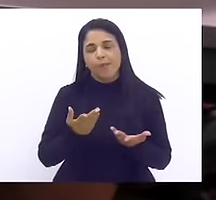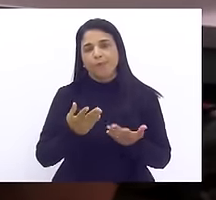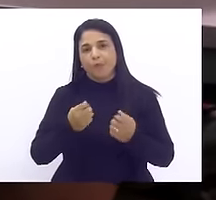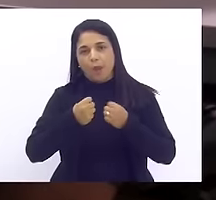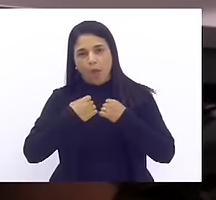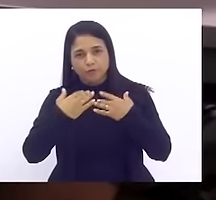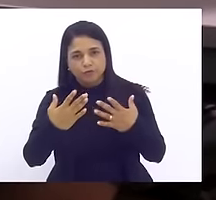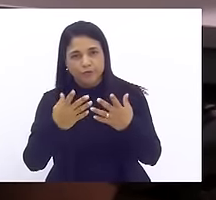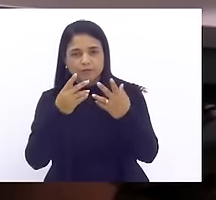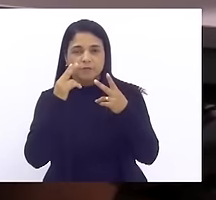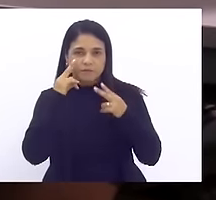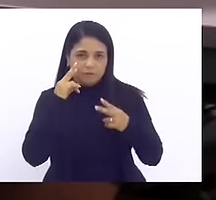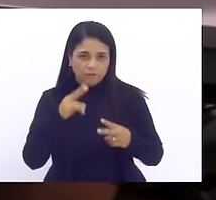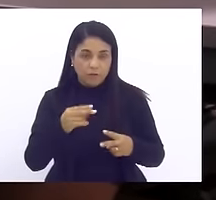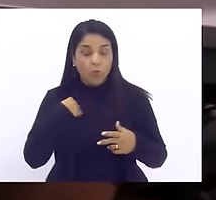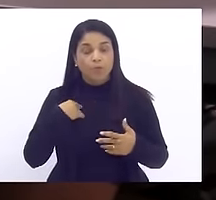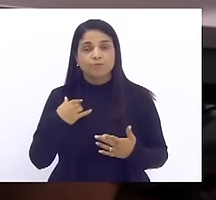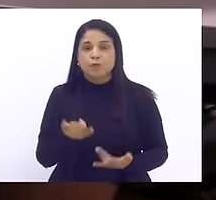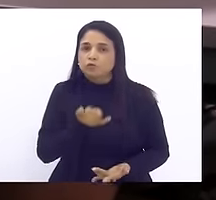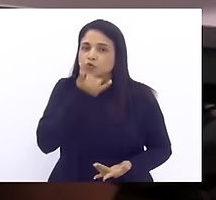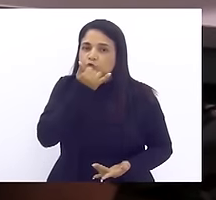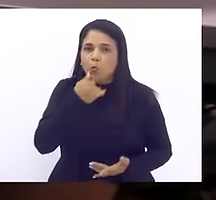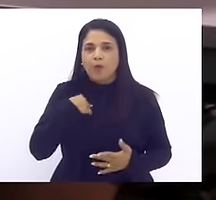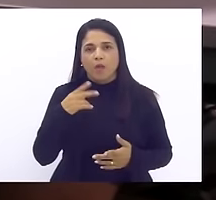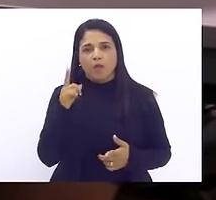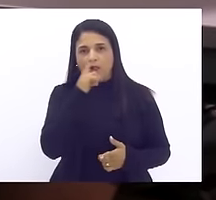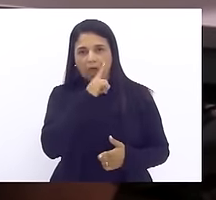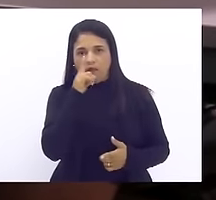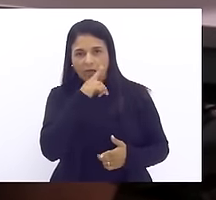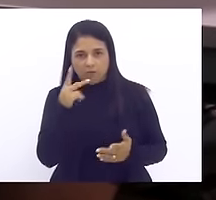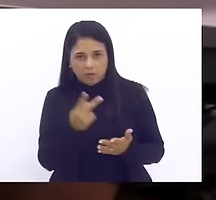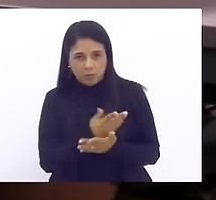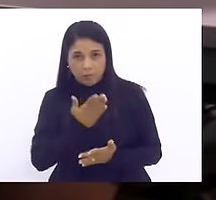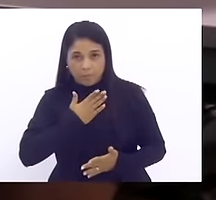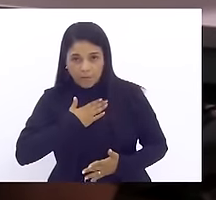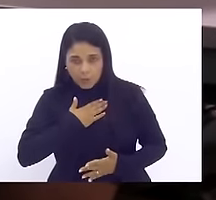Mais uma vez Desculpa o erro foi um exclusivamente meu